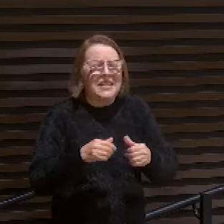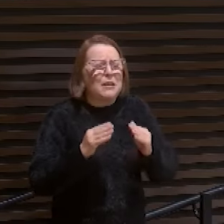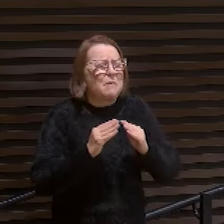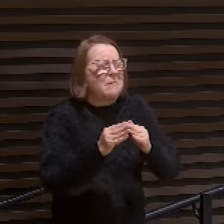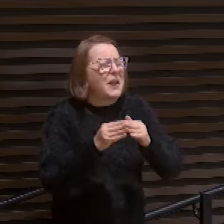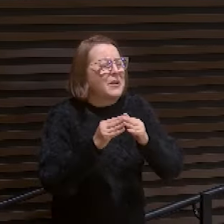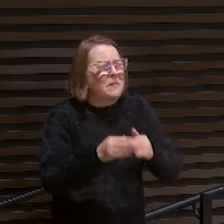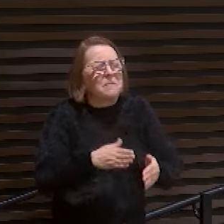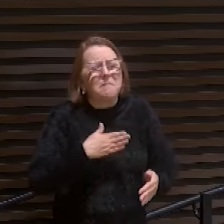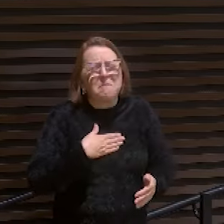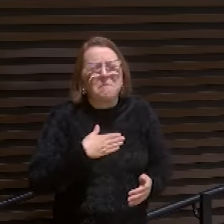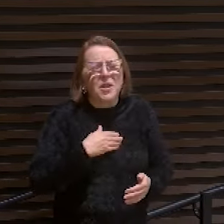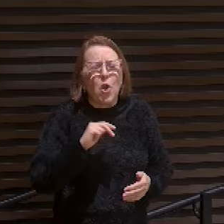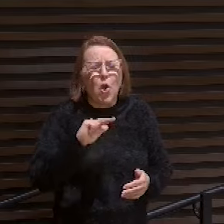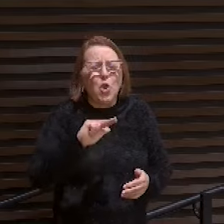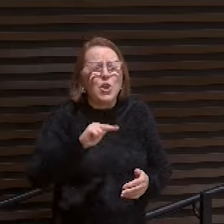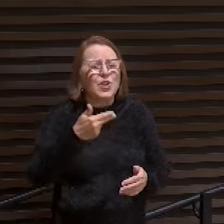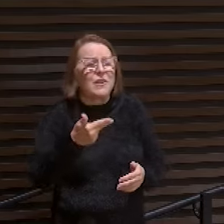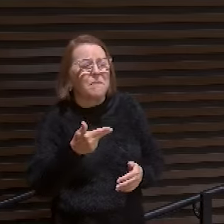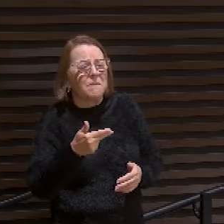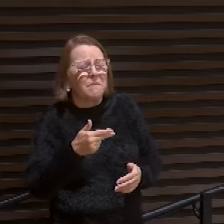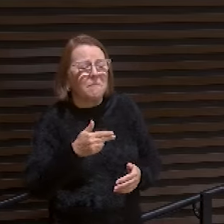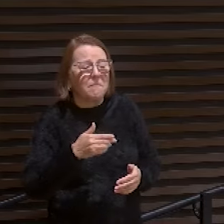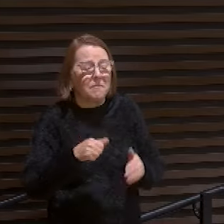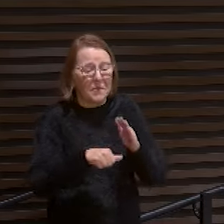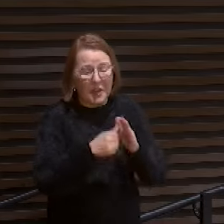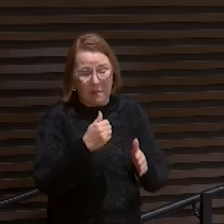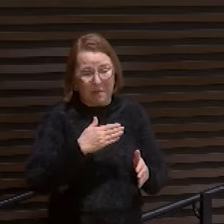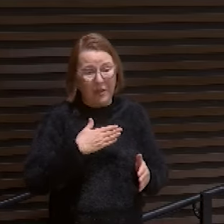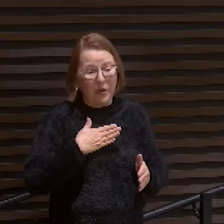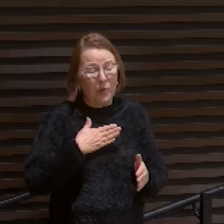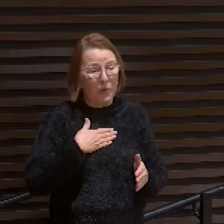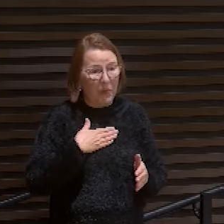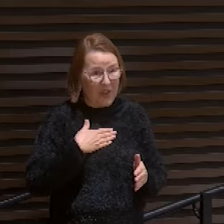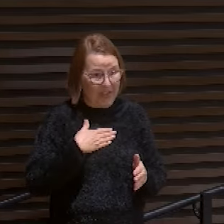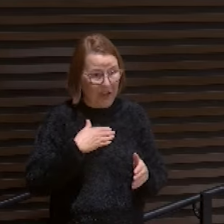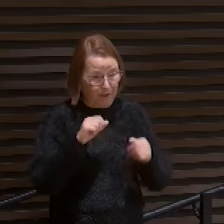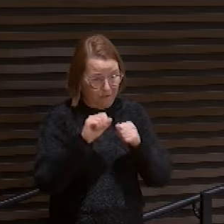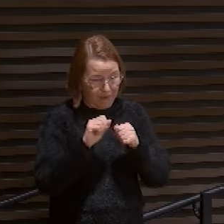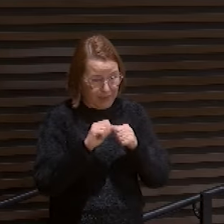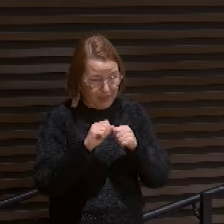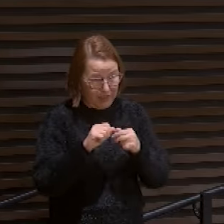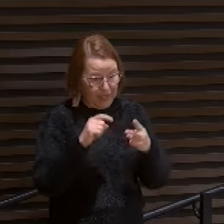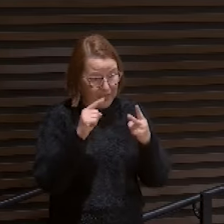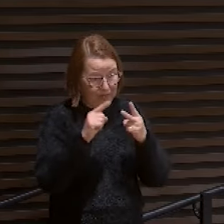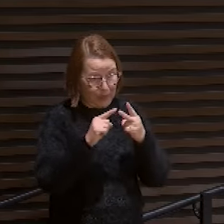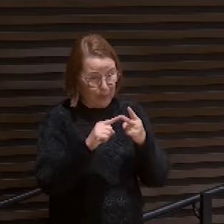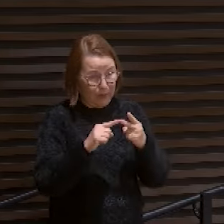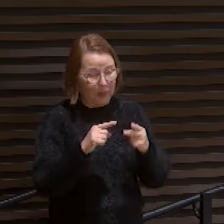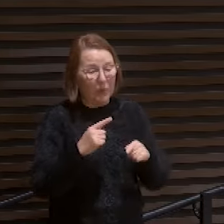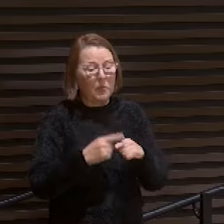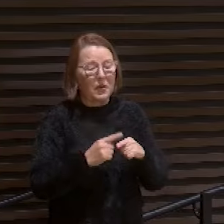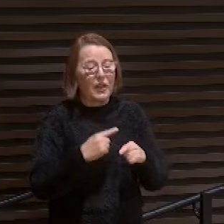meu, duplamente meu, meu porque eu fiz, meu porque eu comprei.